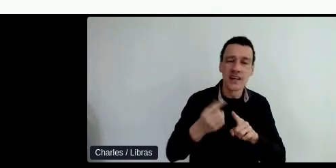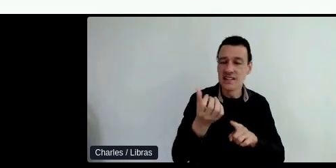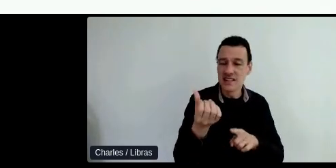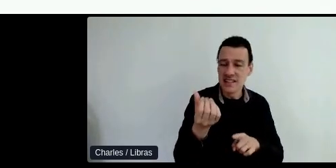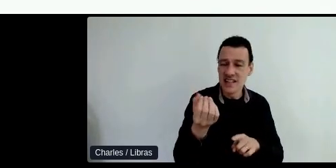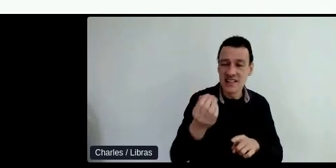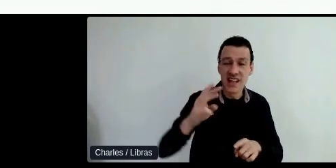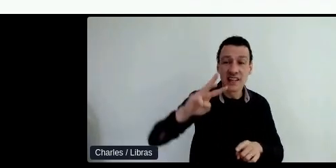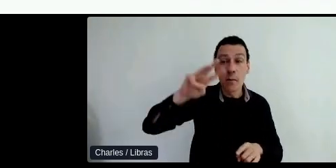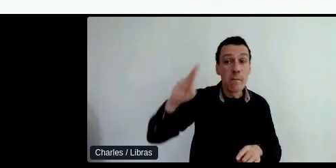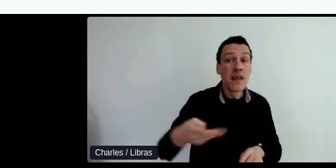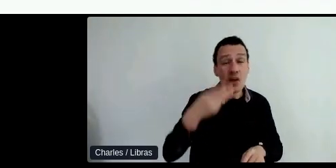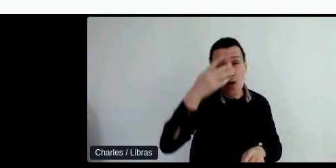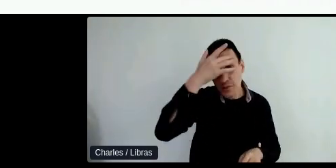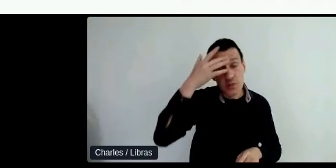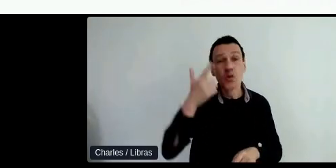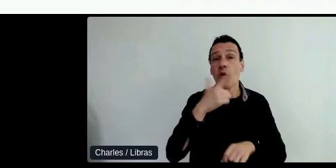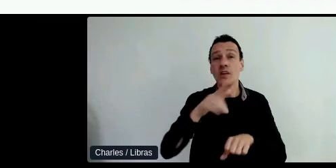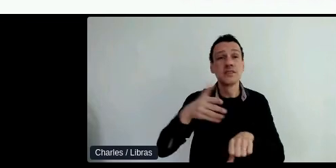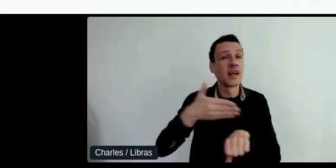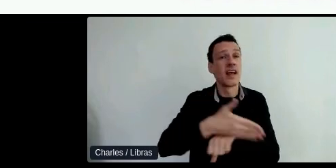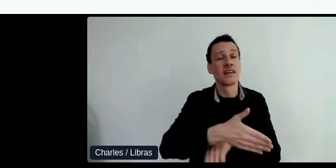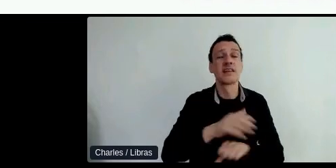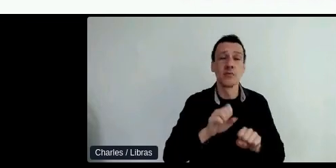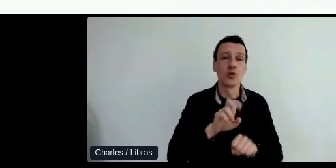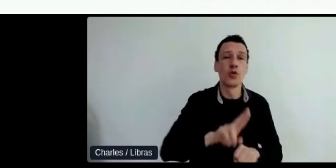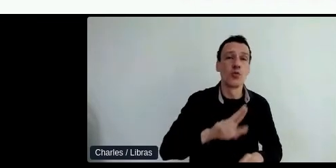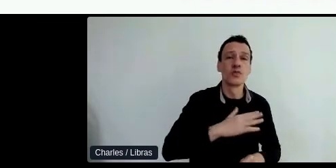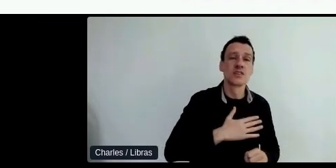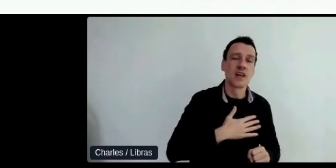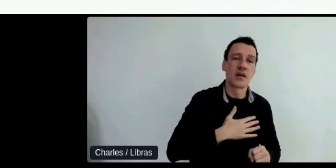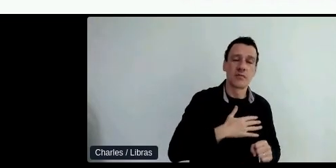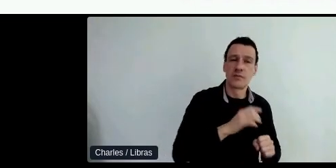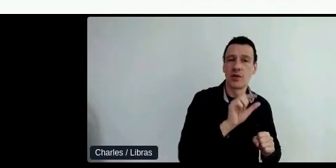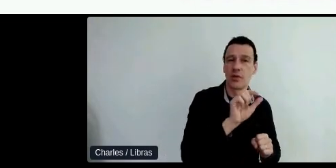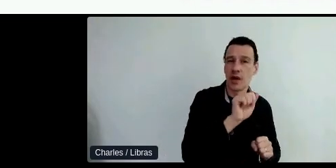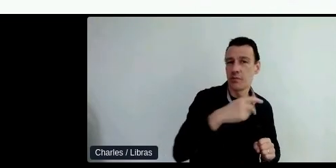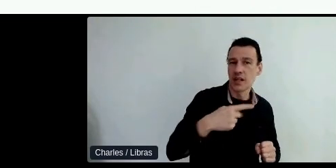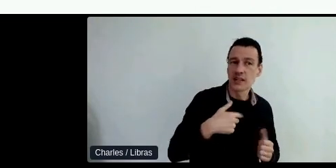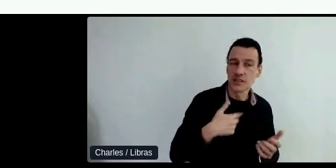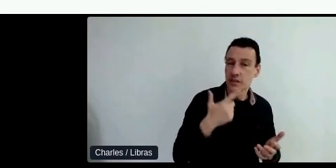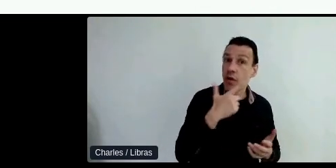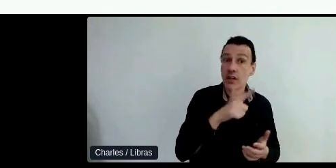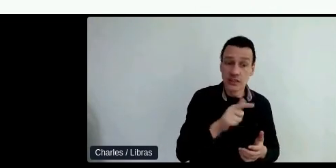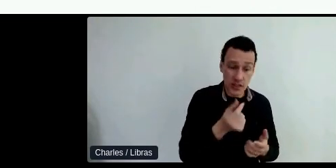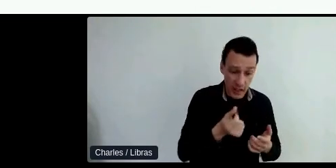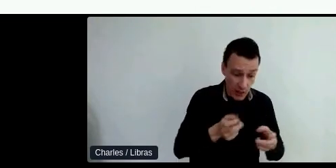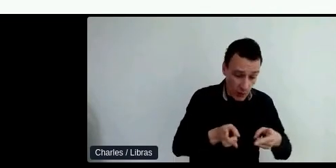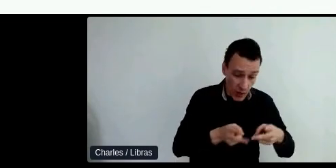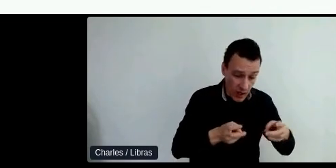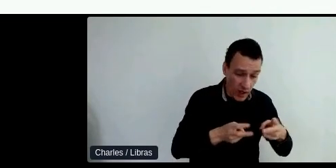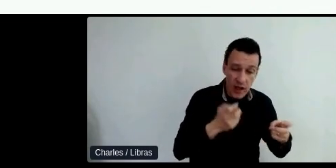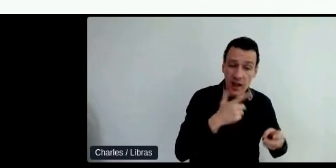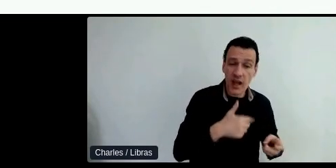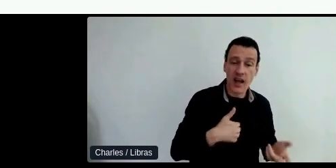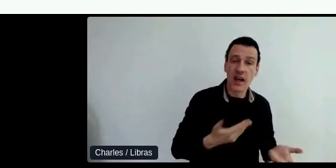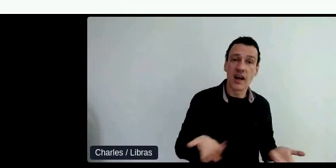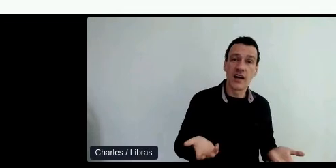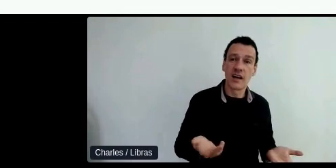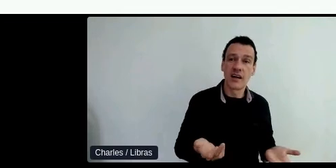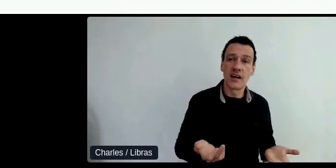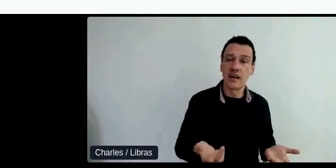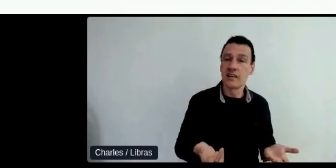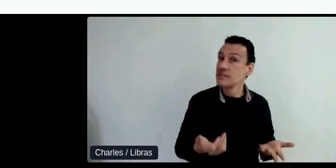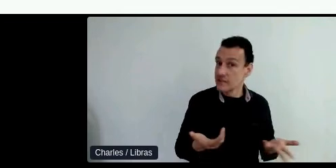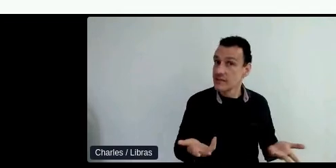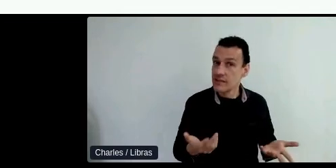Precisa ser atendido. A dificuldade de cada uma dessas pessoas precisam ser